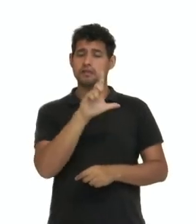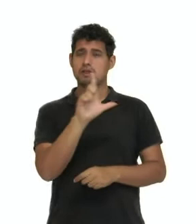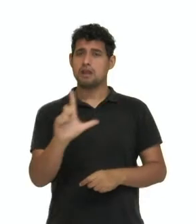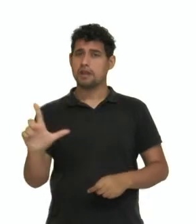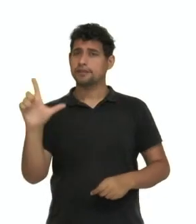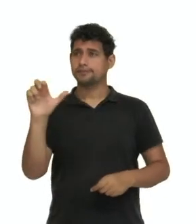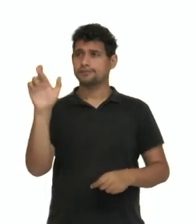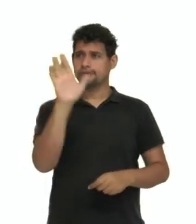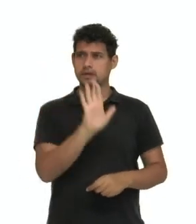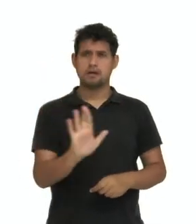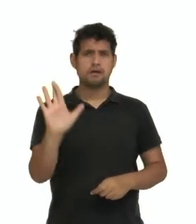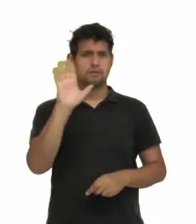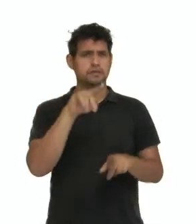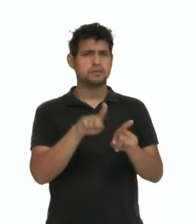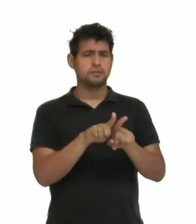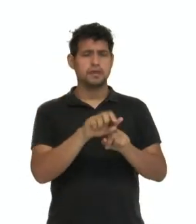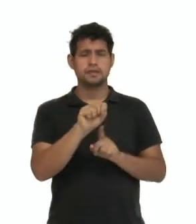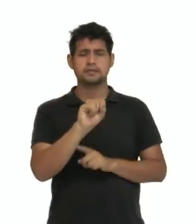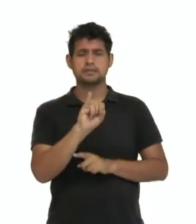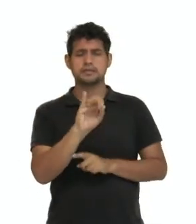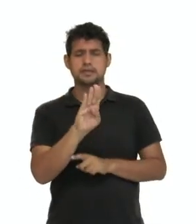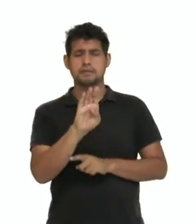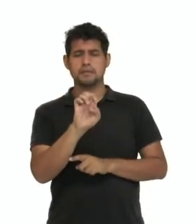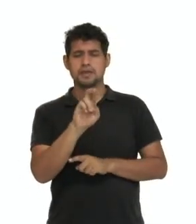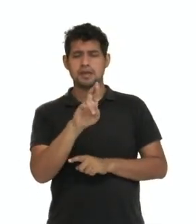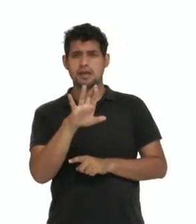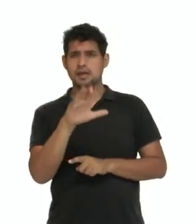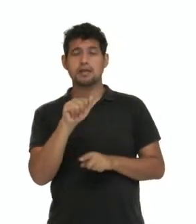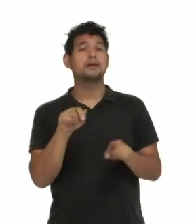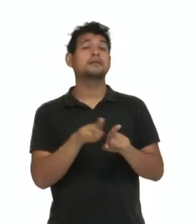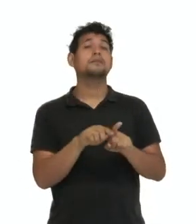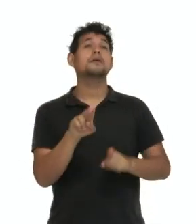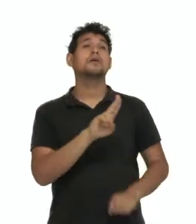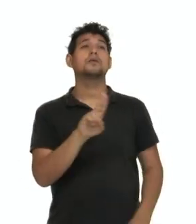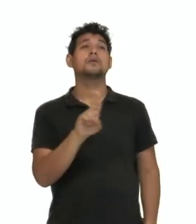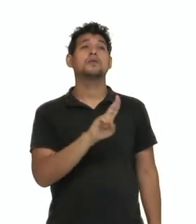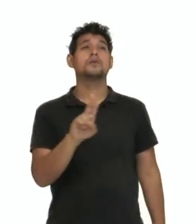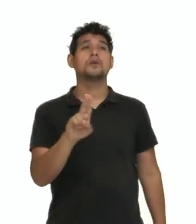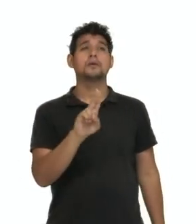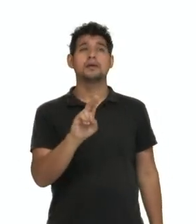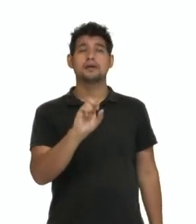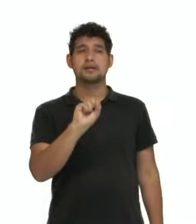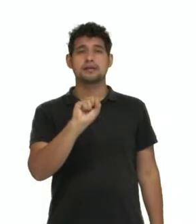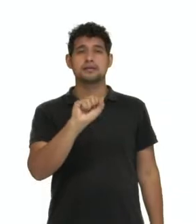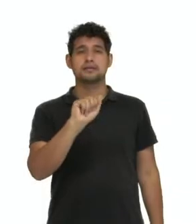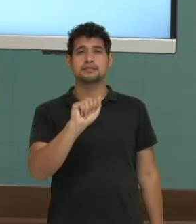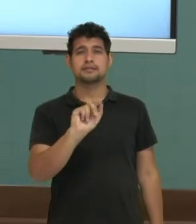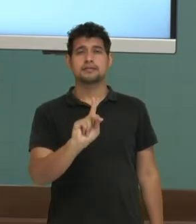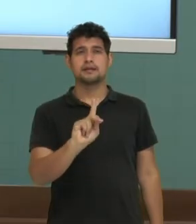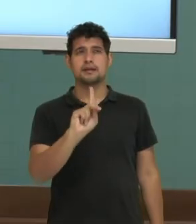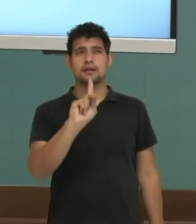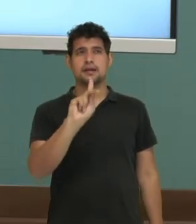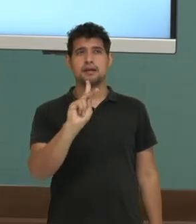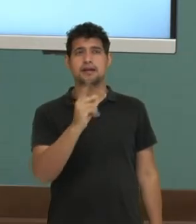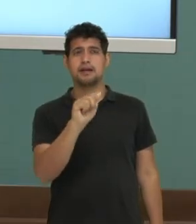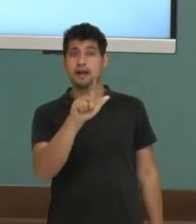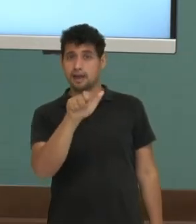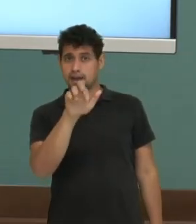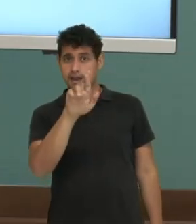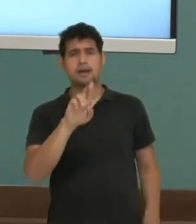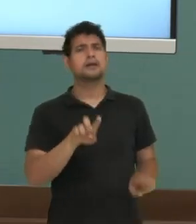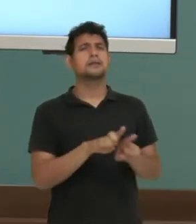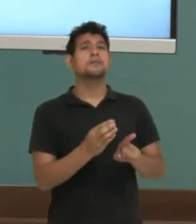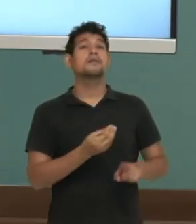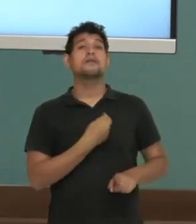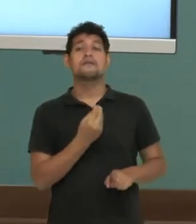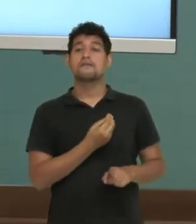Sibéria também, se autodenominam de Sakhallar e ocupam a República da